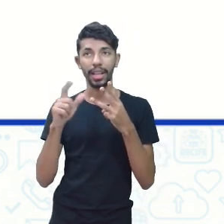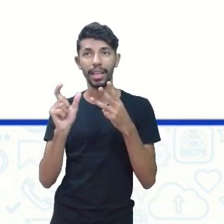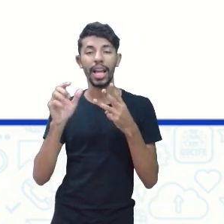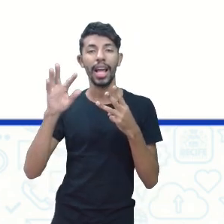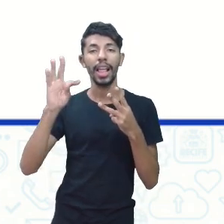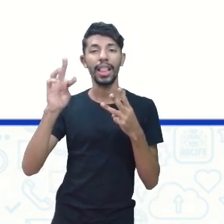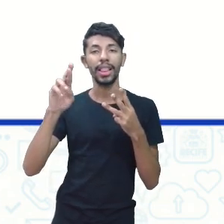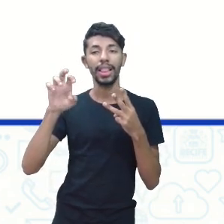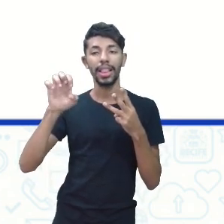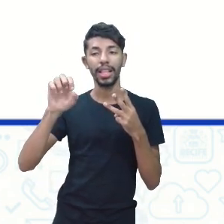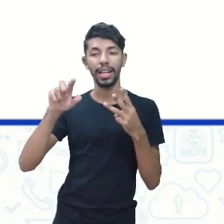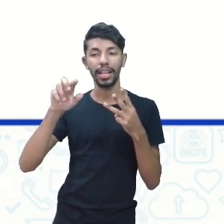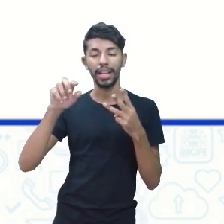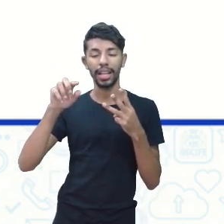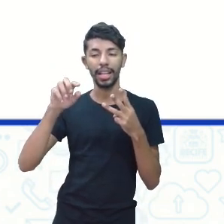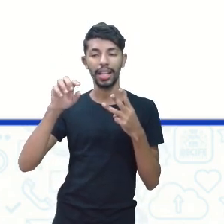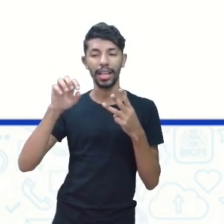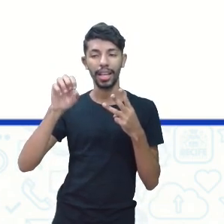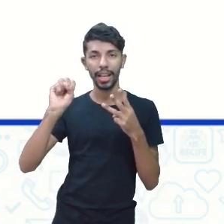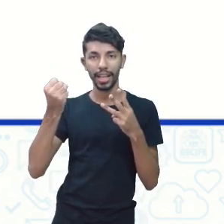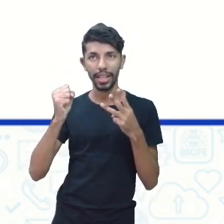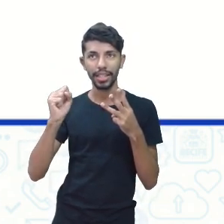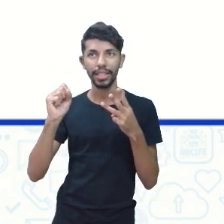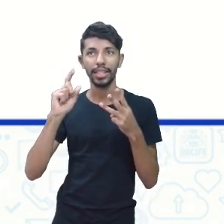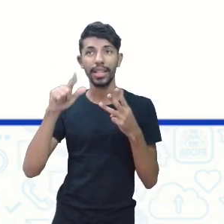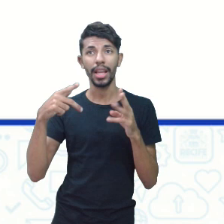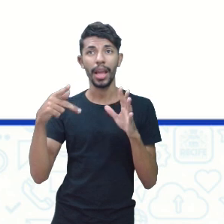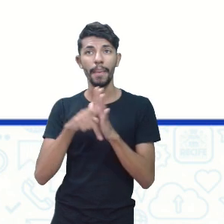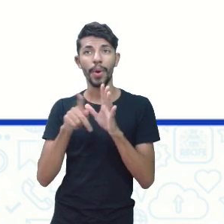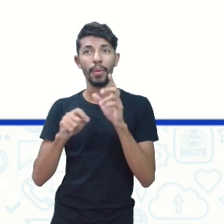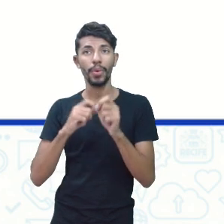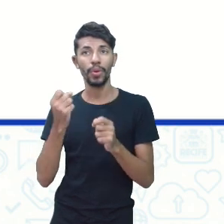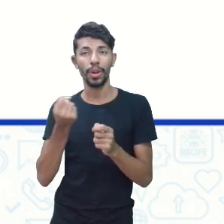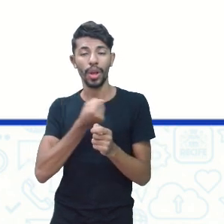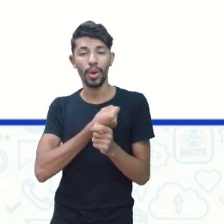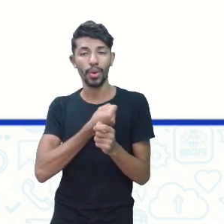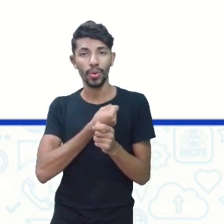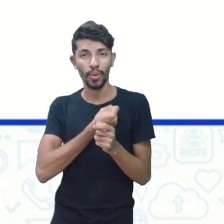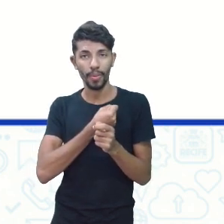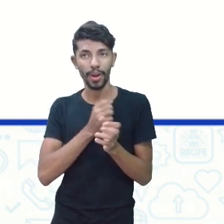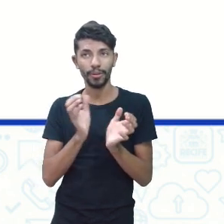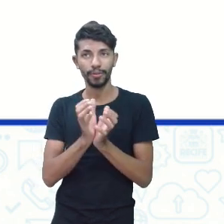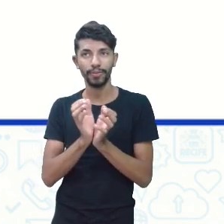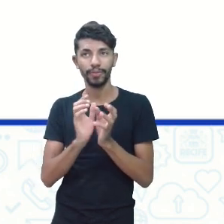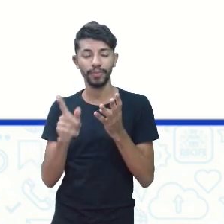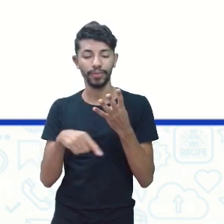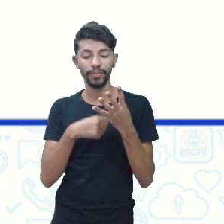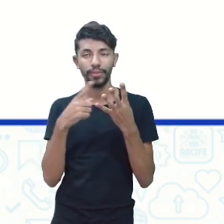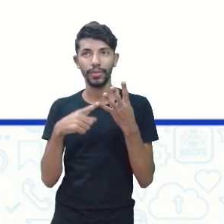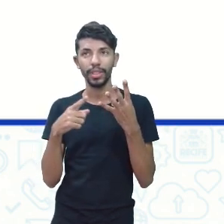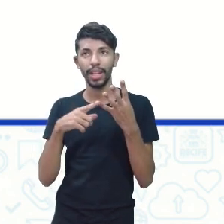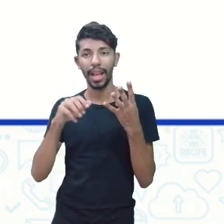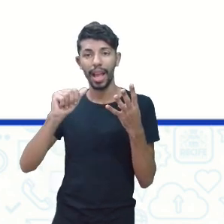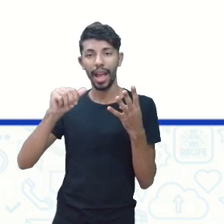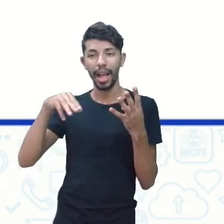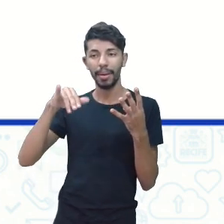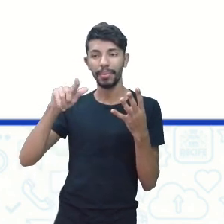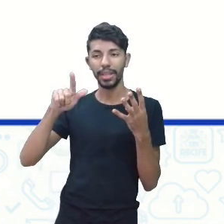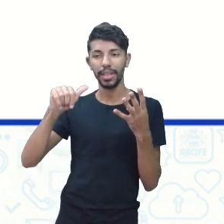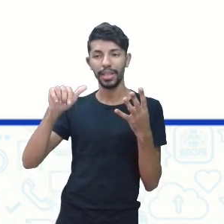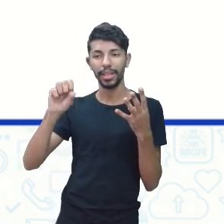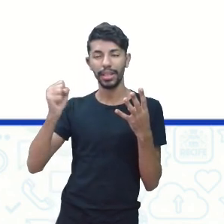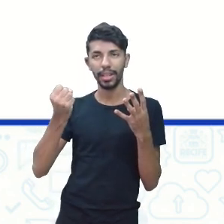gramatical numeral. Nós temos também amigas, que é o substantivo,